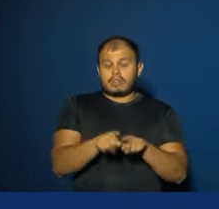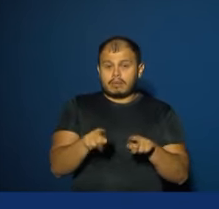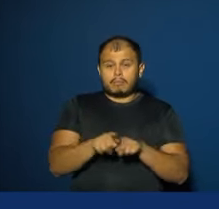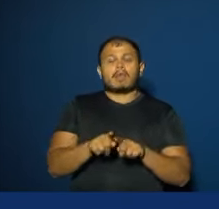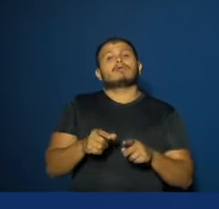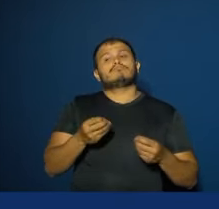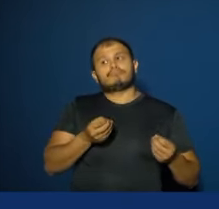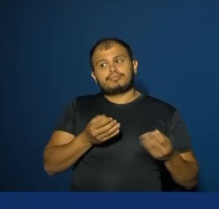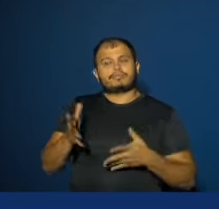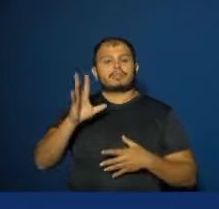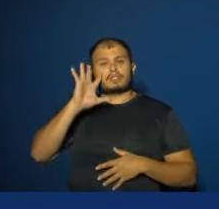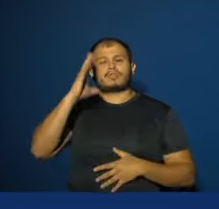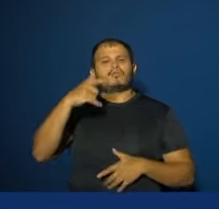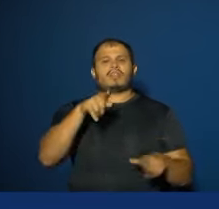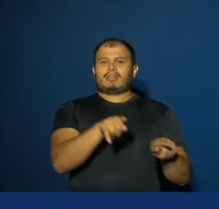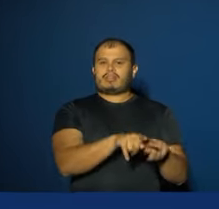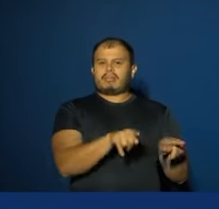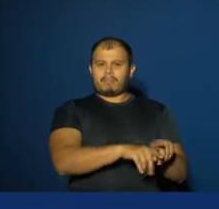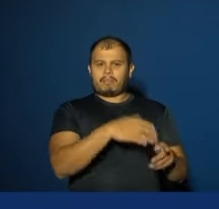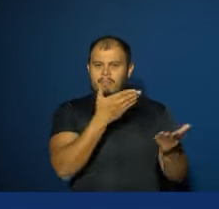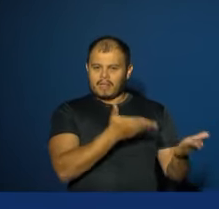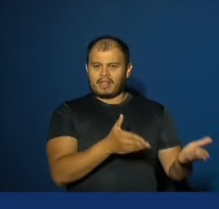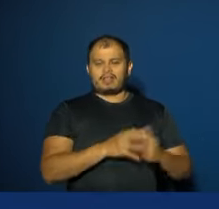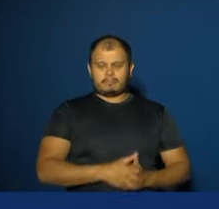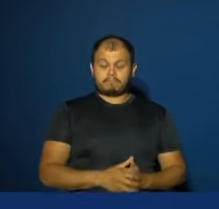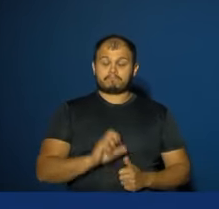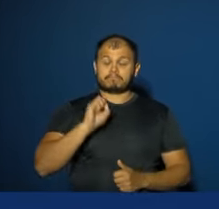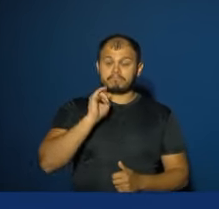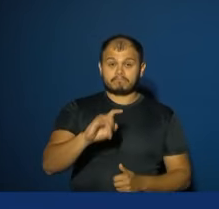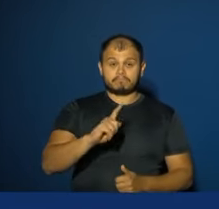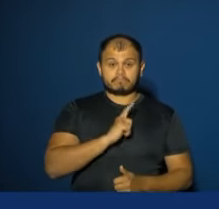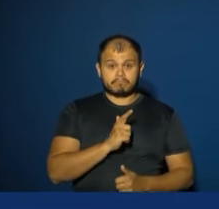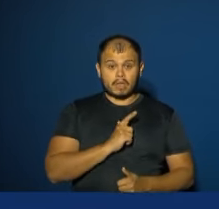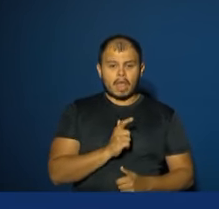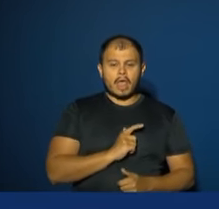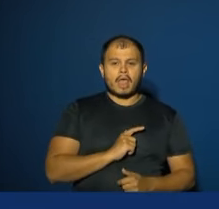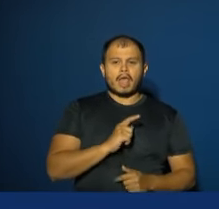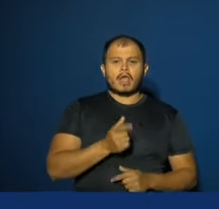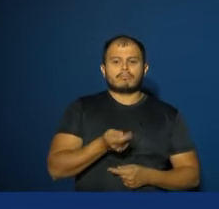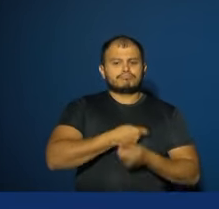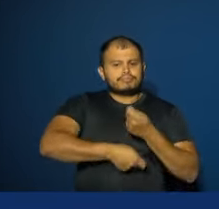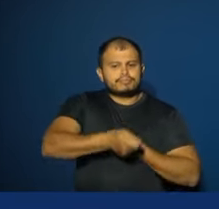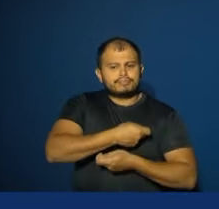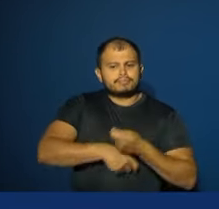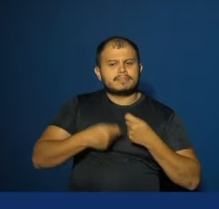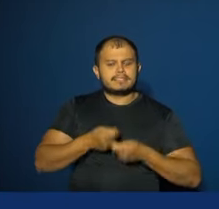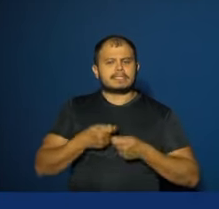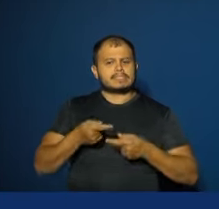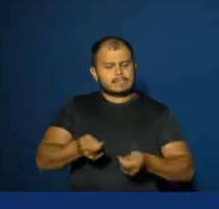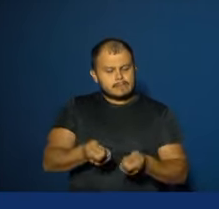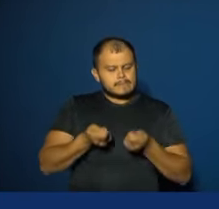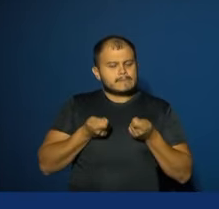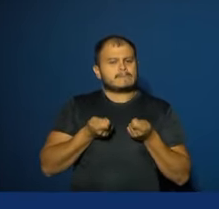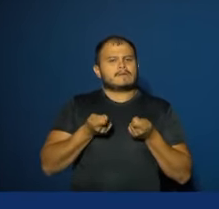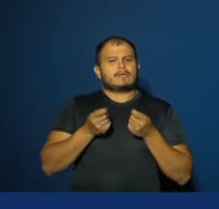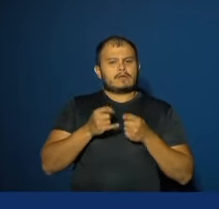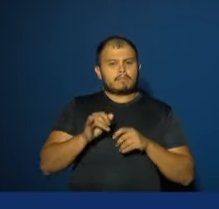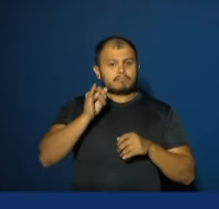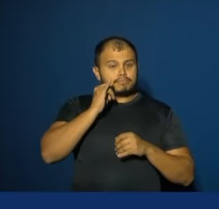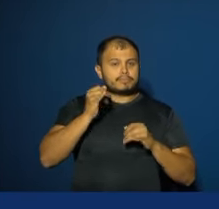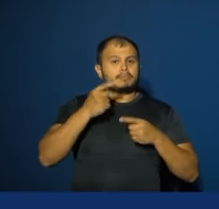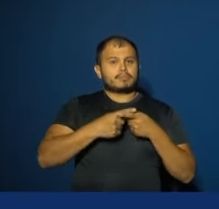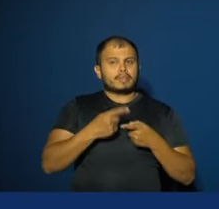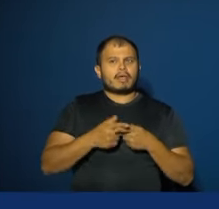para ele. Se, por exemplo, um pequeno comerciante, né, precisa fazer uma economia de energia, a gente pode ofertar para ele um plano,